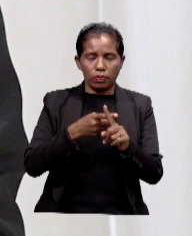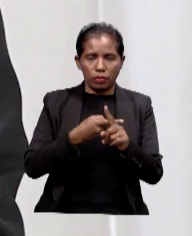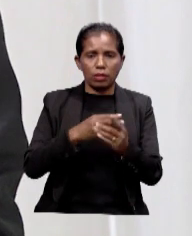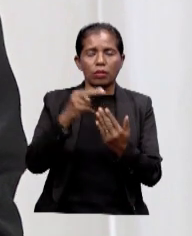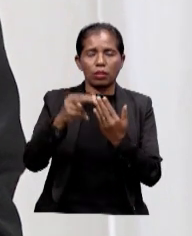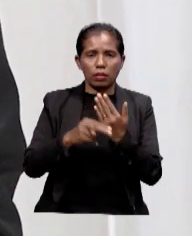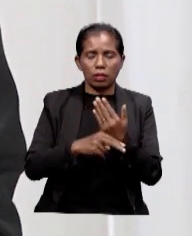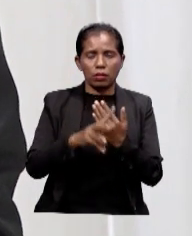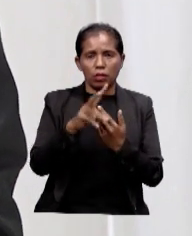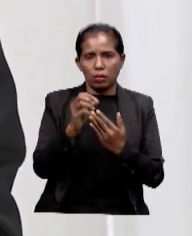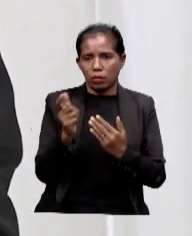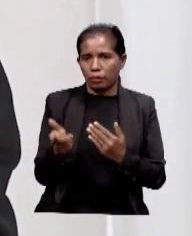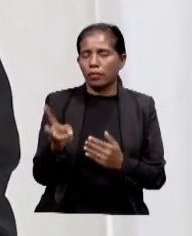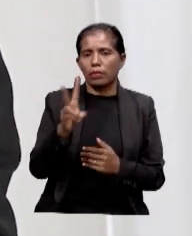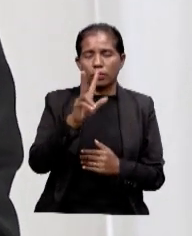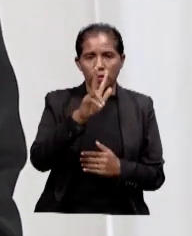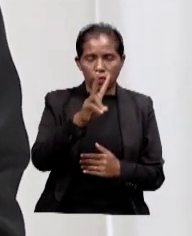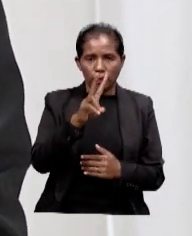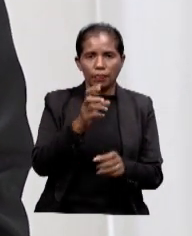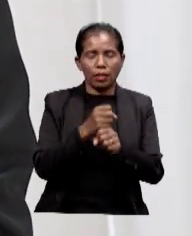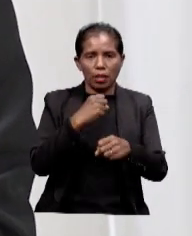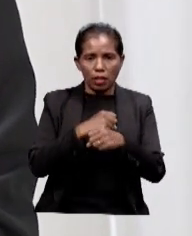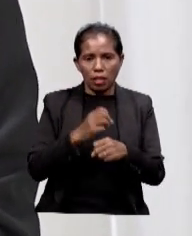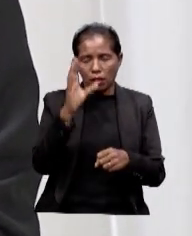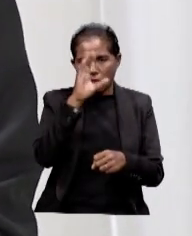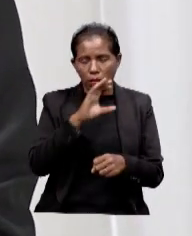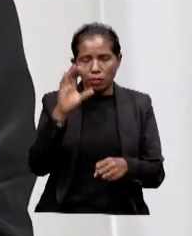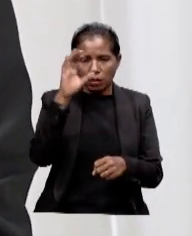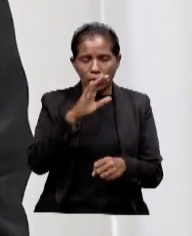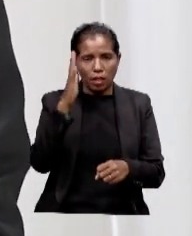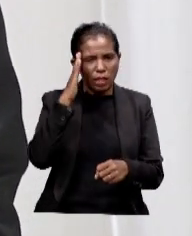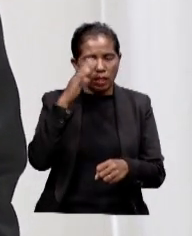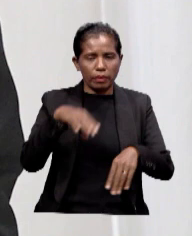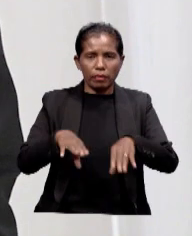novembro de 2022, a inspeção do estabelecimento comercial Hamutu,